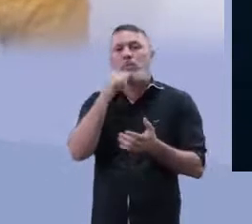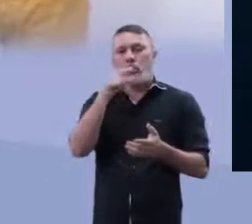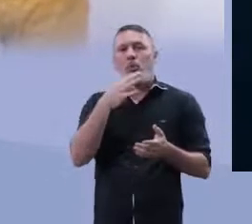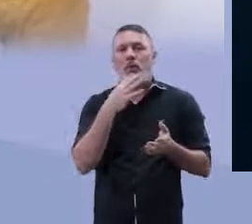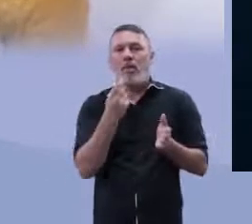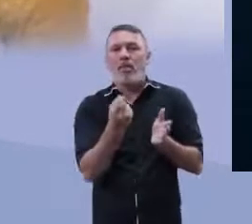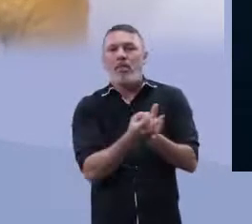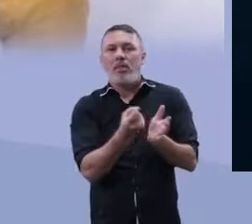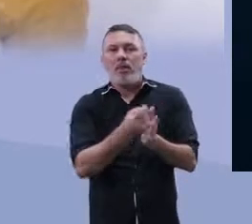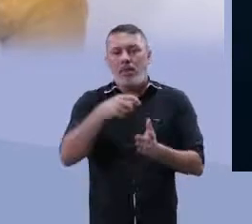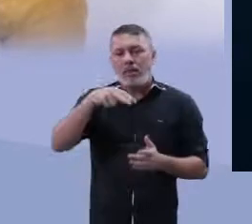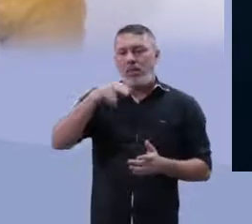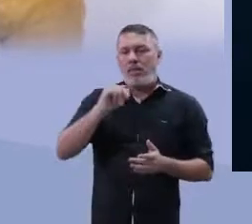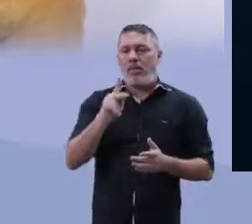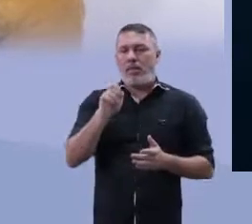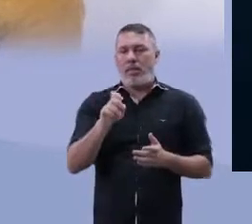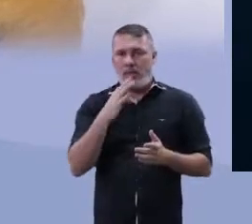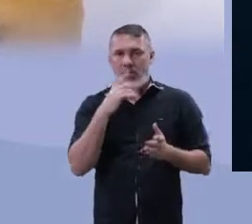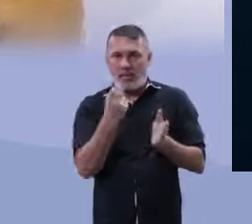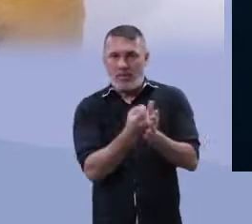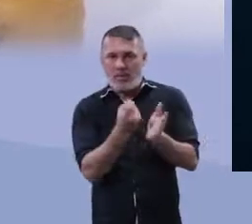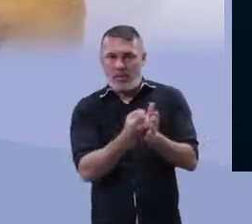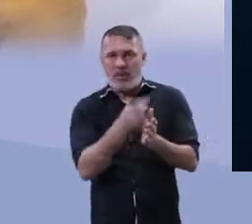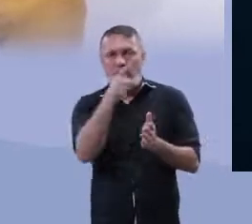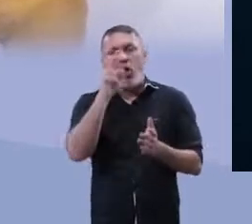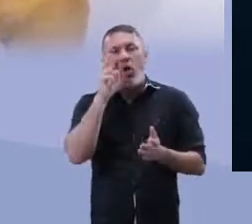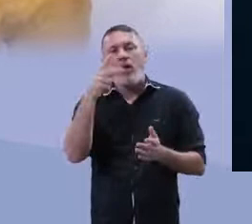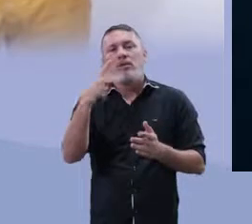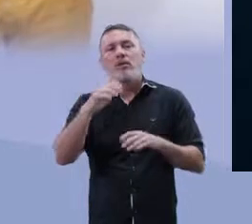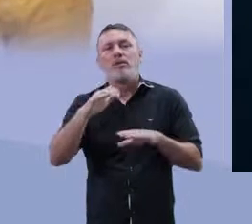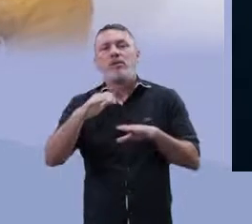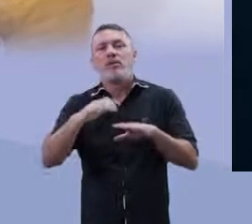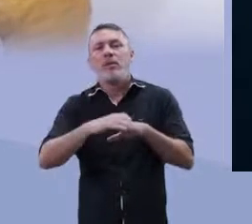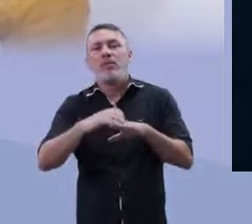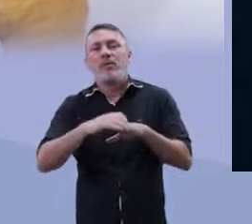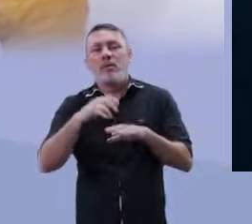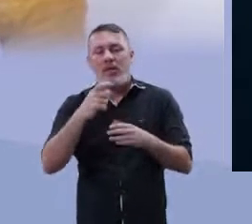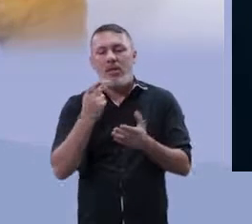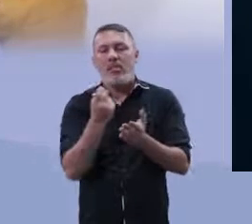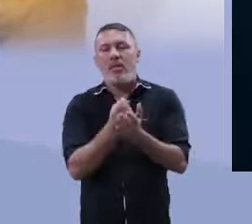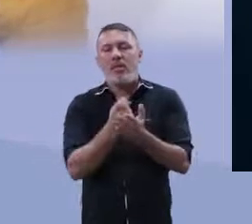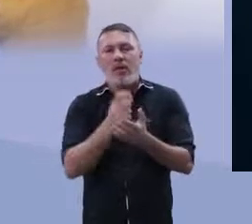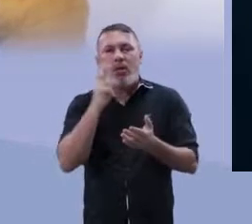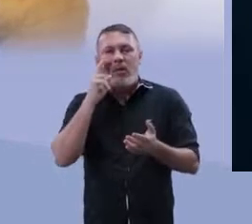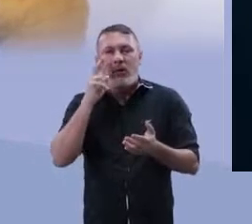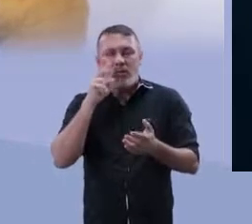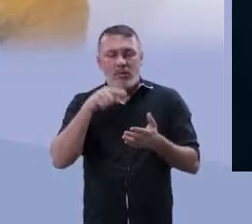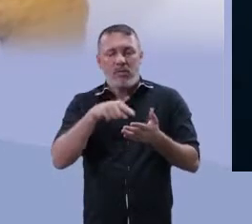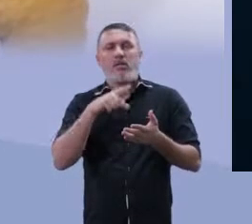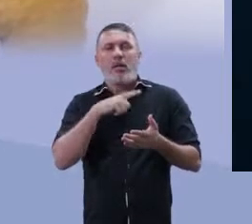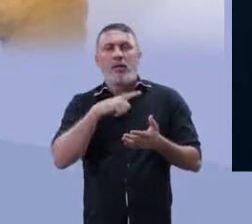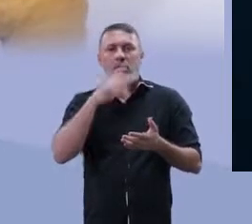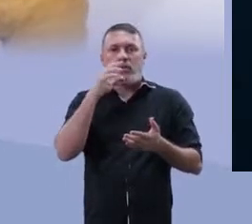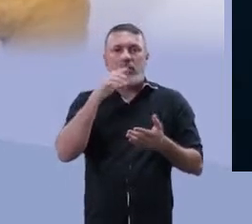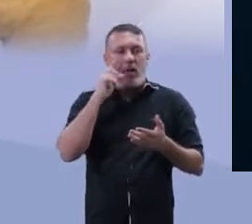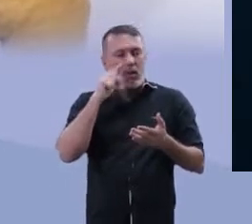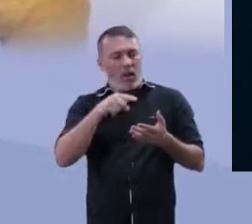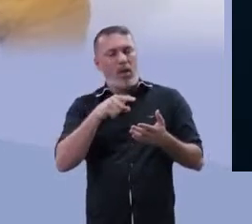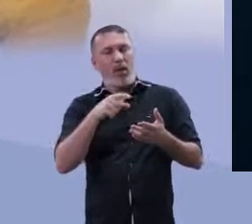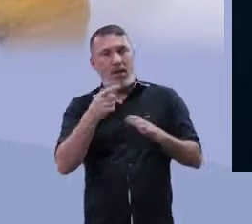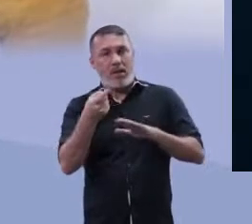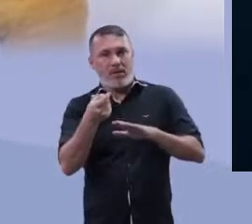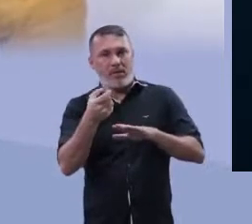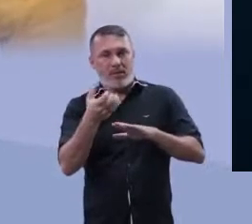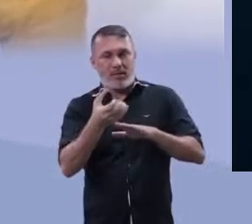Nike. Se você pega o seu tênisinho Nike, você vai ver na lingueta do tênisinho da Nike, Nike made Brasil,